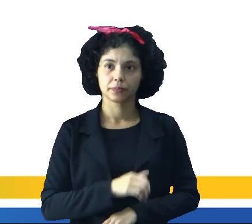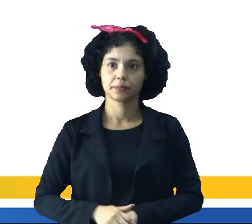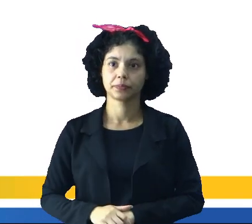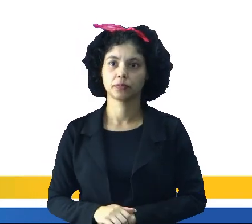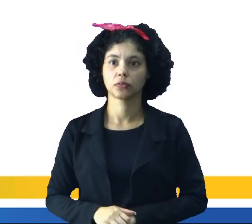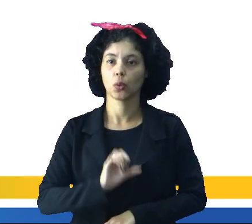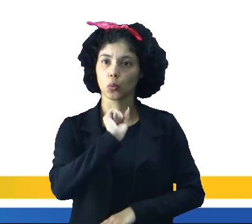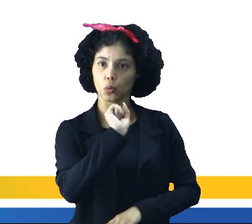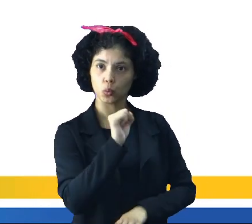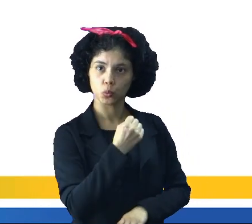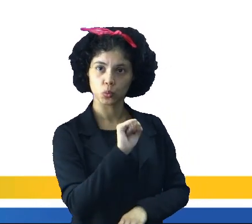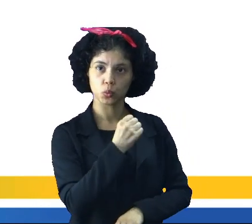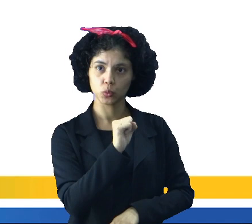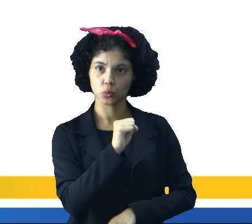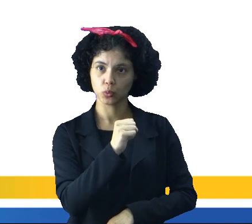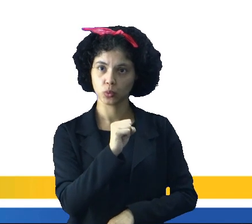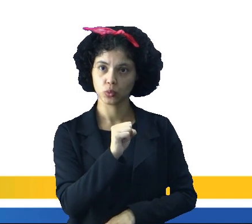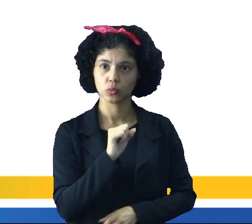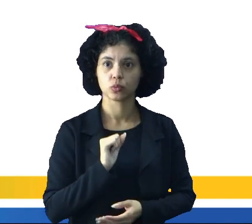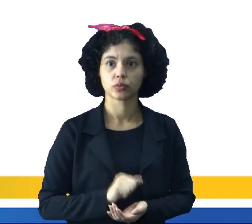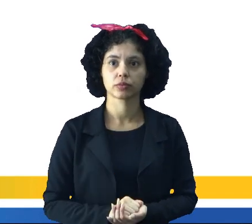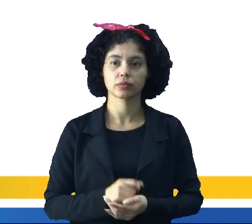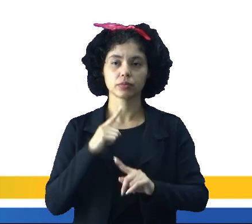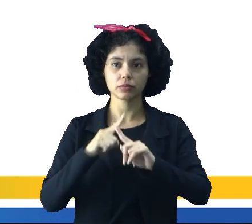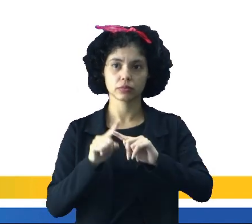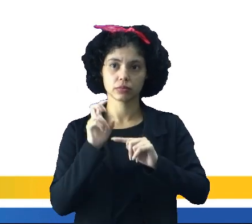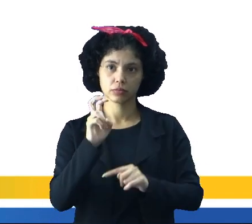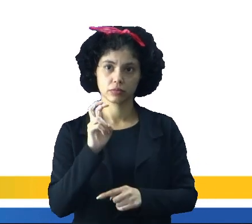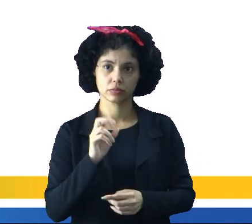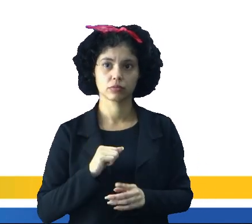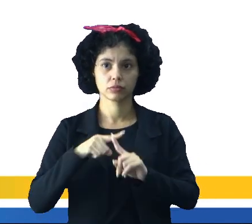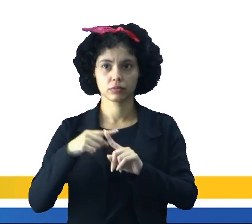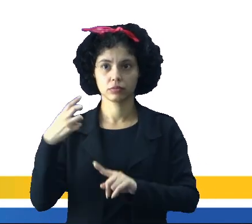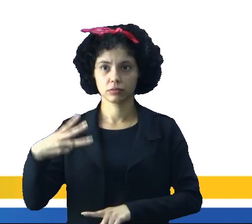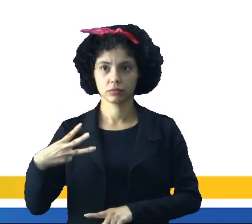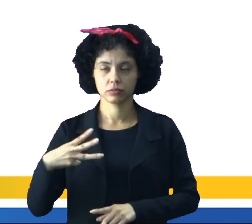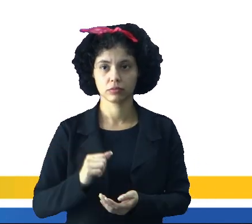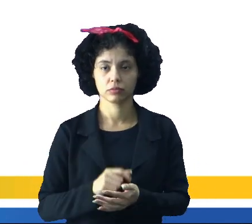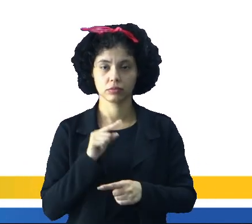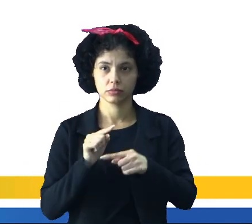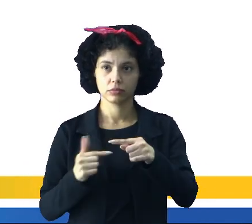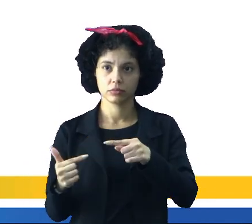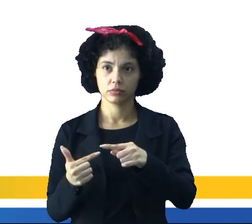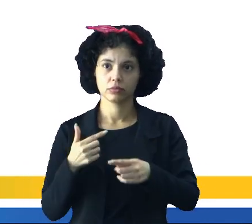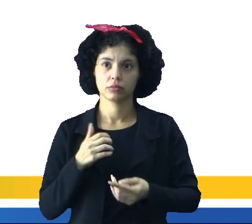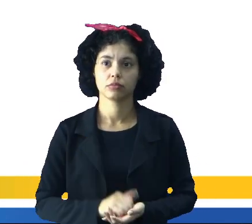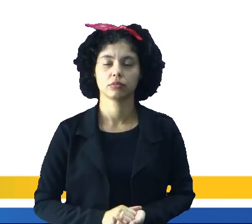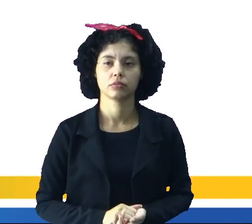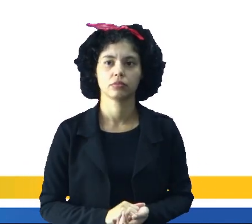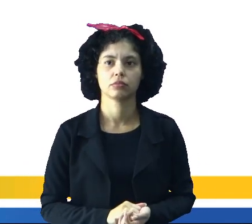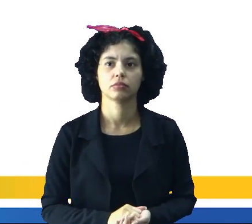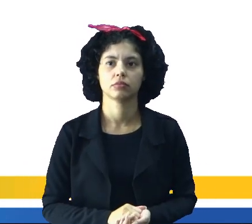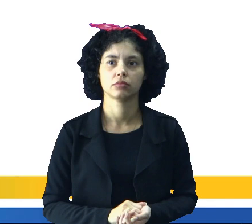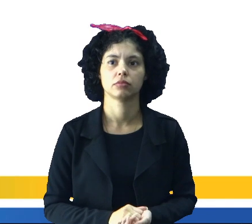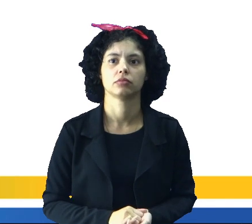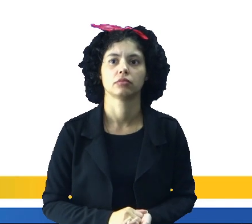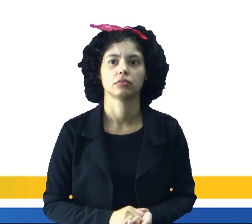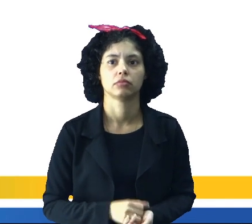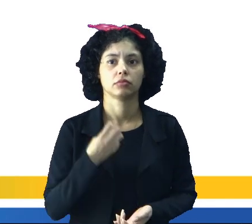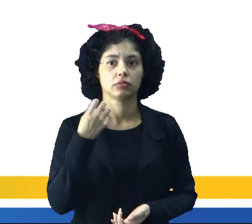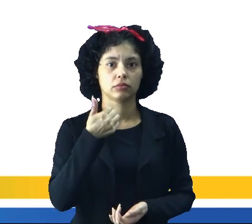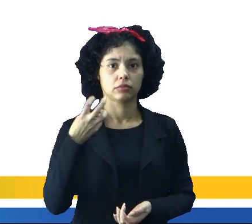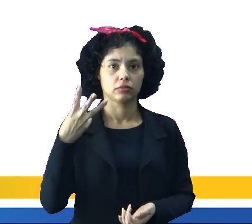ter, tá? A é igual 8 mais 5 vezes 3 dividido para 2. 8 mais